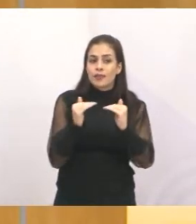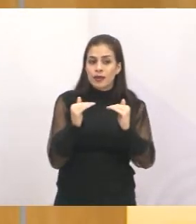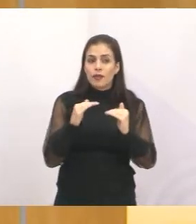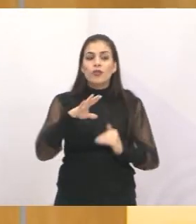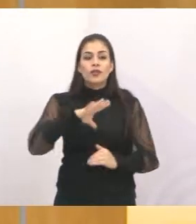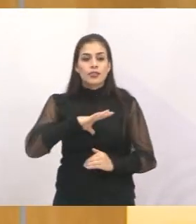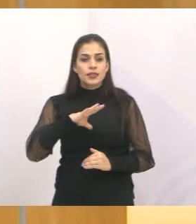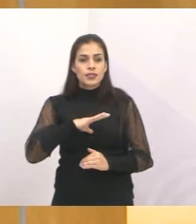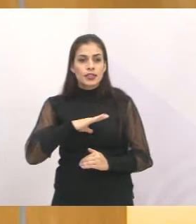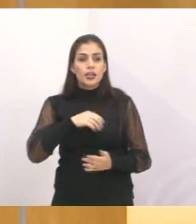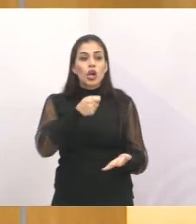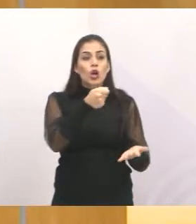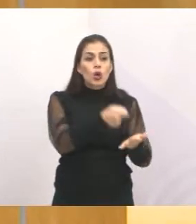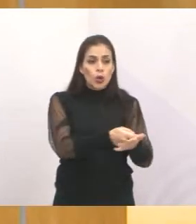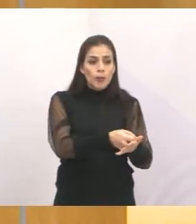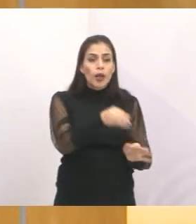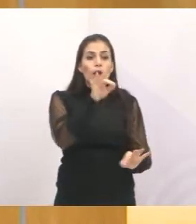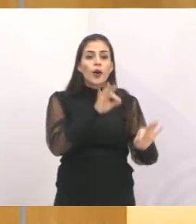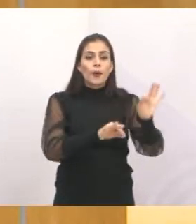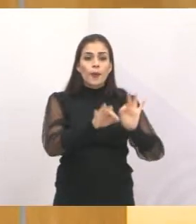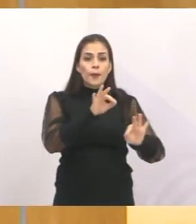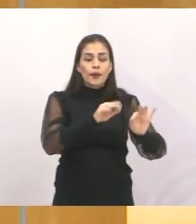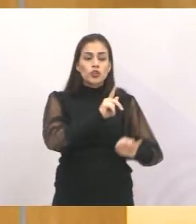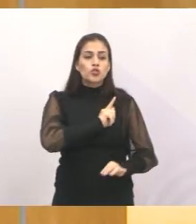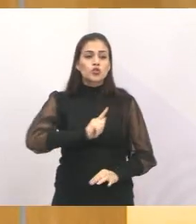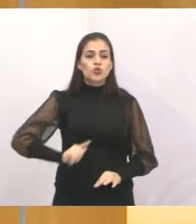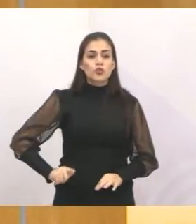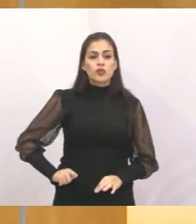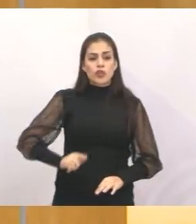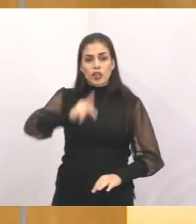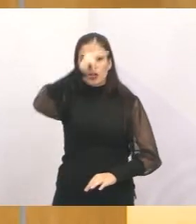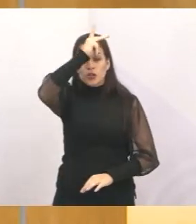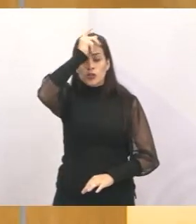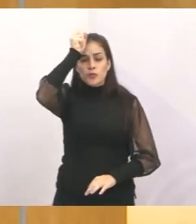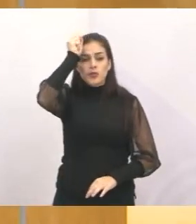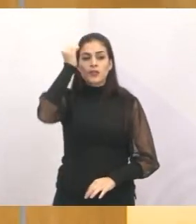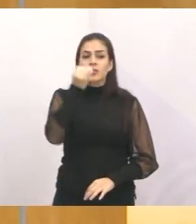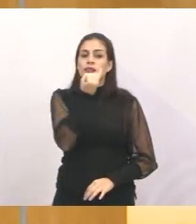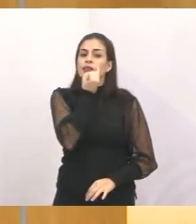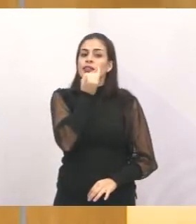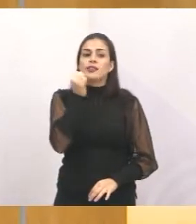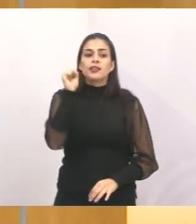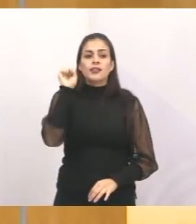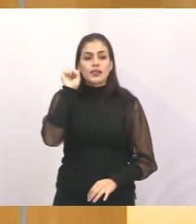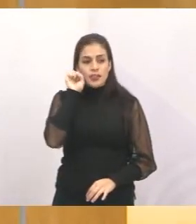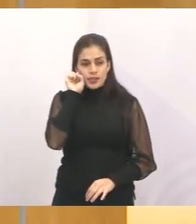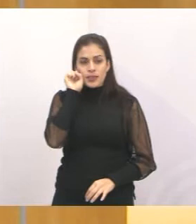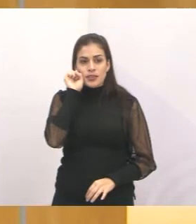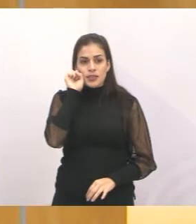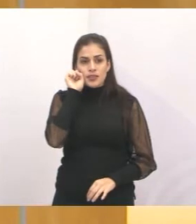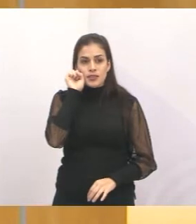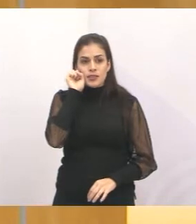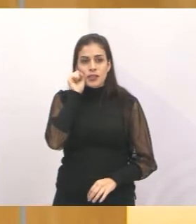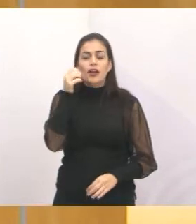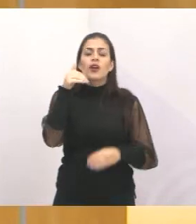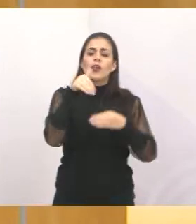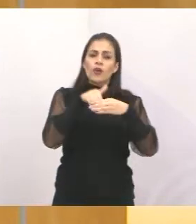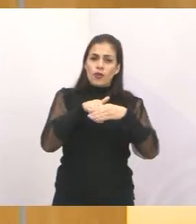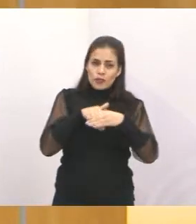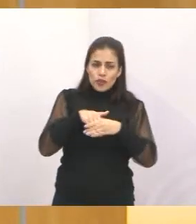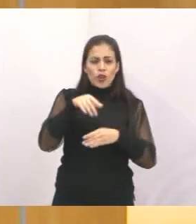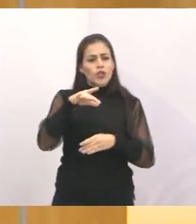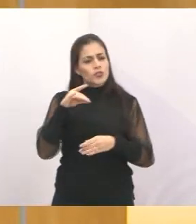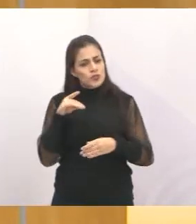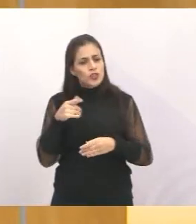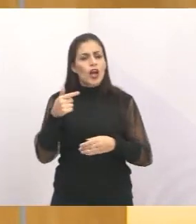prefeito Isaías, que foi submetido às urnas, que foi eleito, reeleito, não é? Para dar continuidade